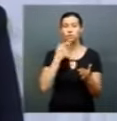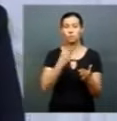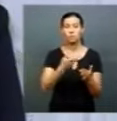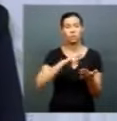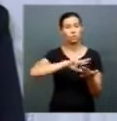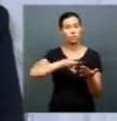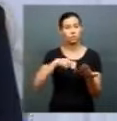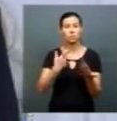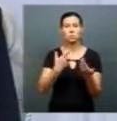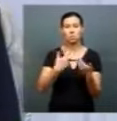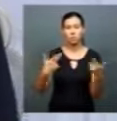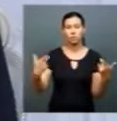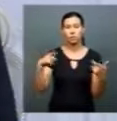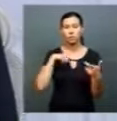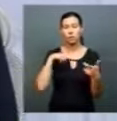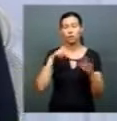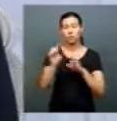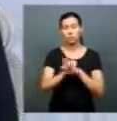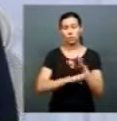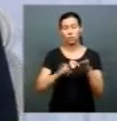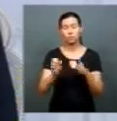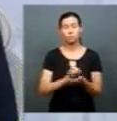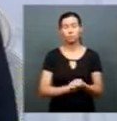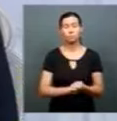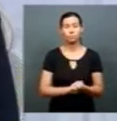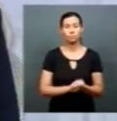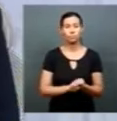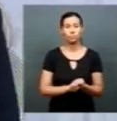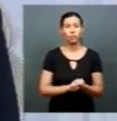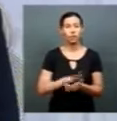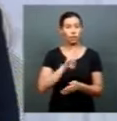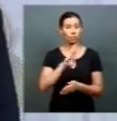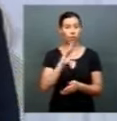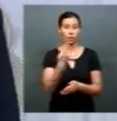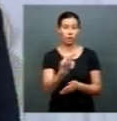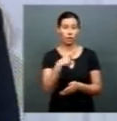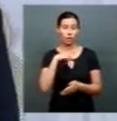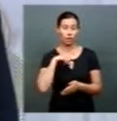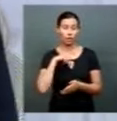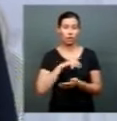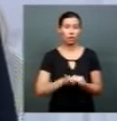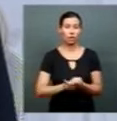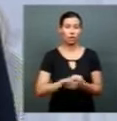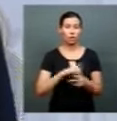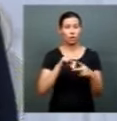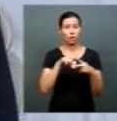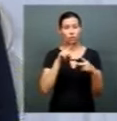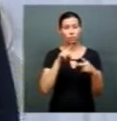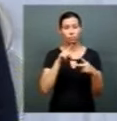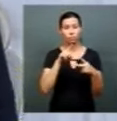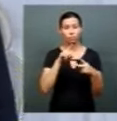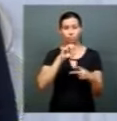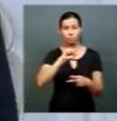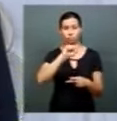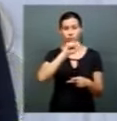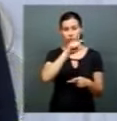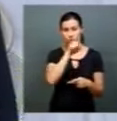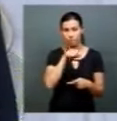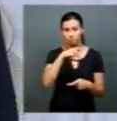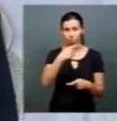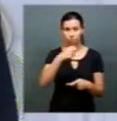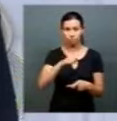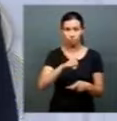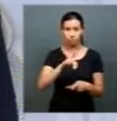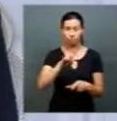vários casos e várias empresas, né? Então a gente vê que em Belo Horizonte a gente já tem o São Pedro Valley, que já saíram